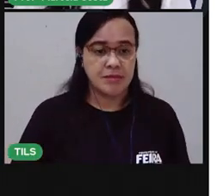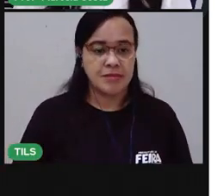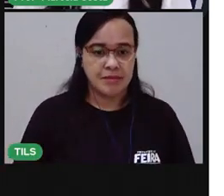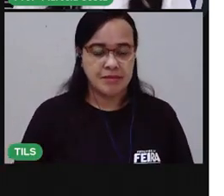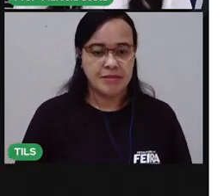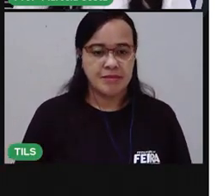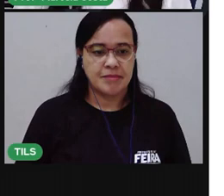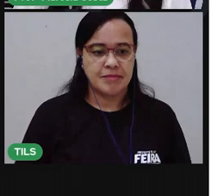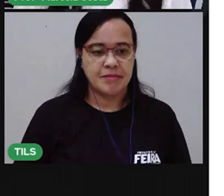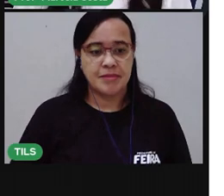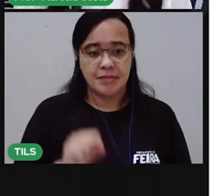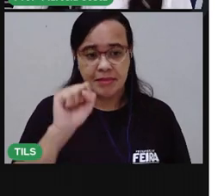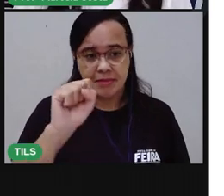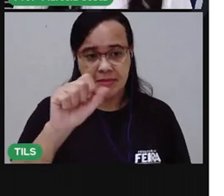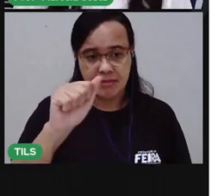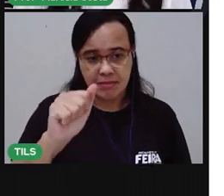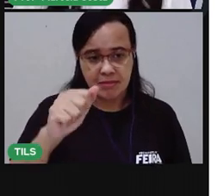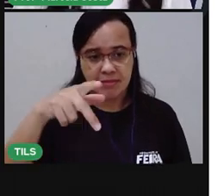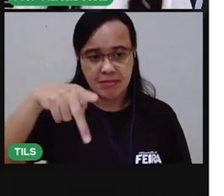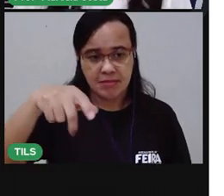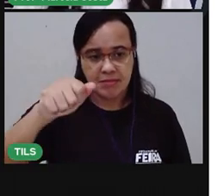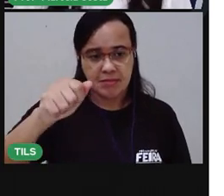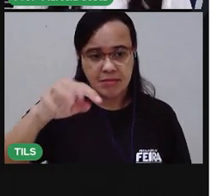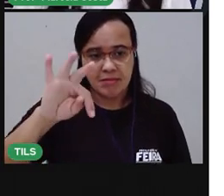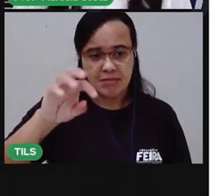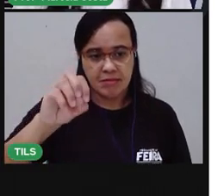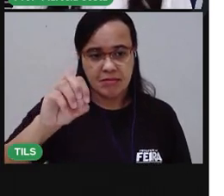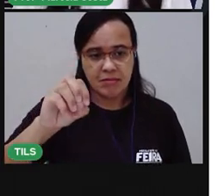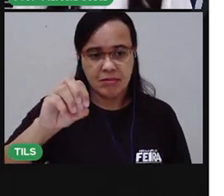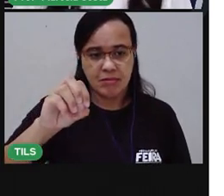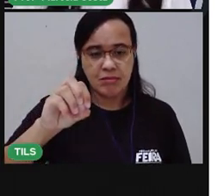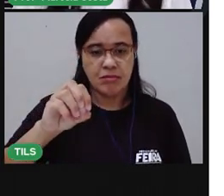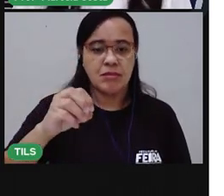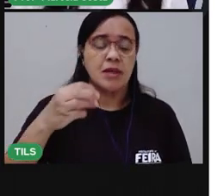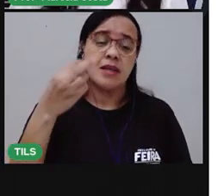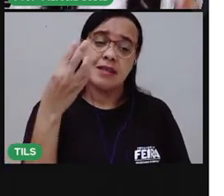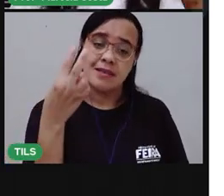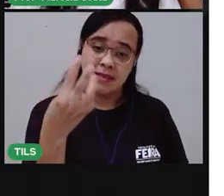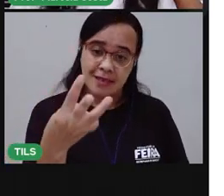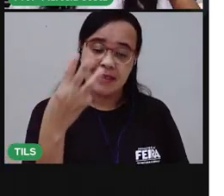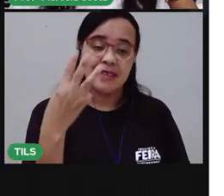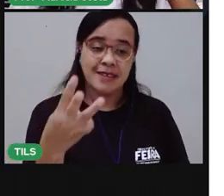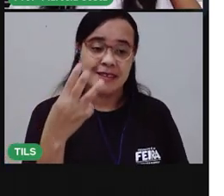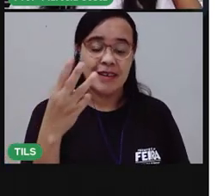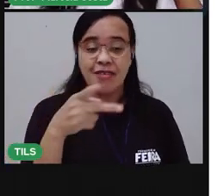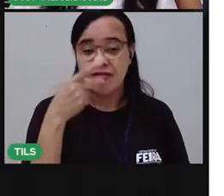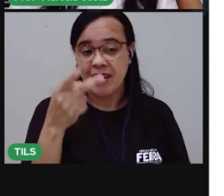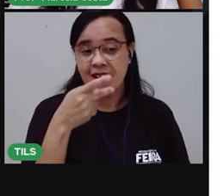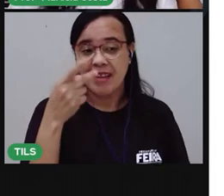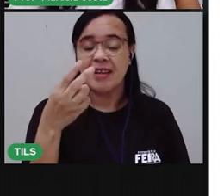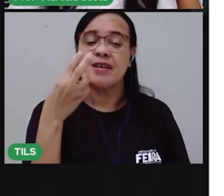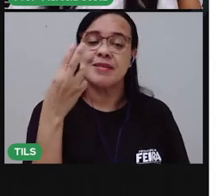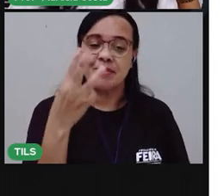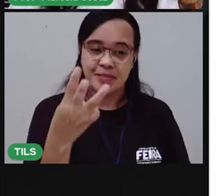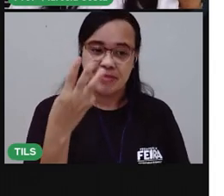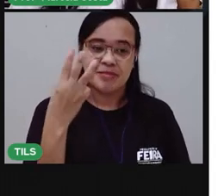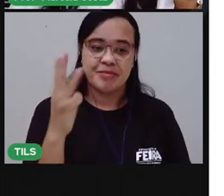Oi tá pato três vezes ó